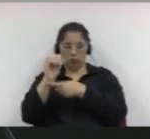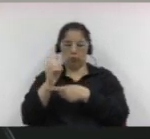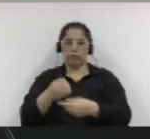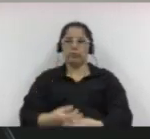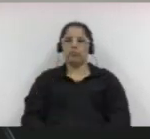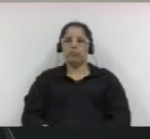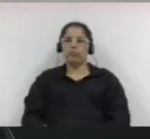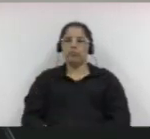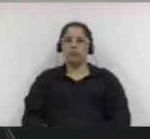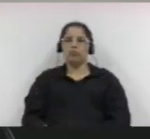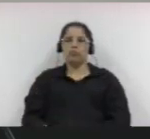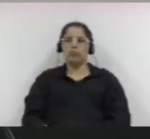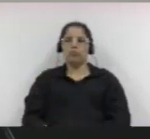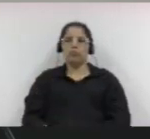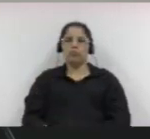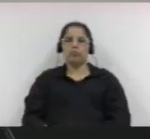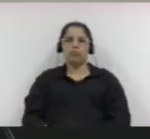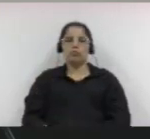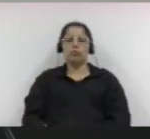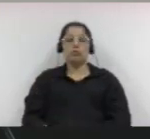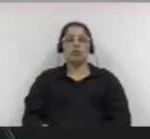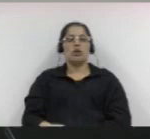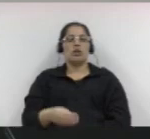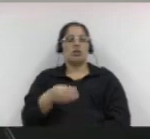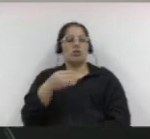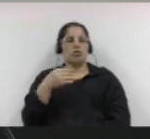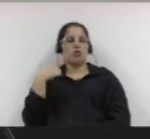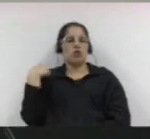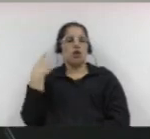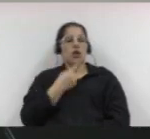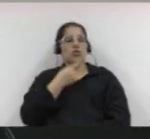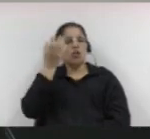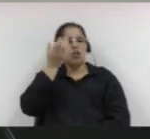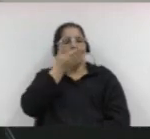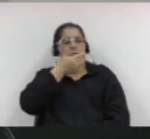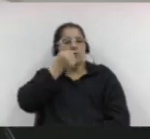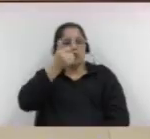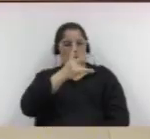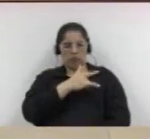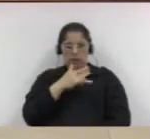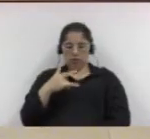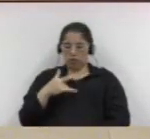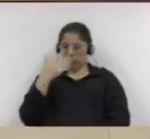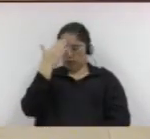queremos ajudar, fazer com que essa saúde, a cada dia, melhore mais a saúde. Muito obrigado.